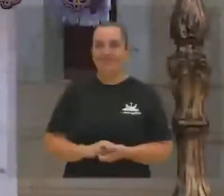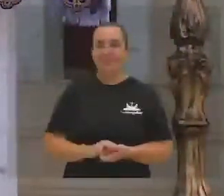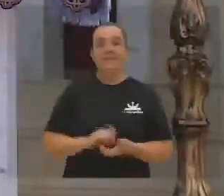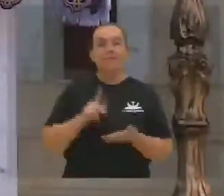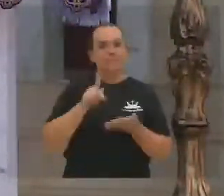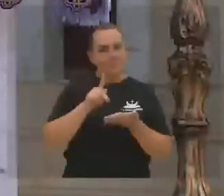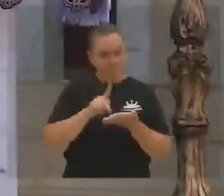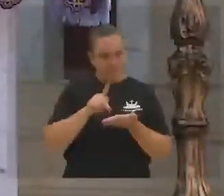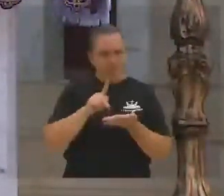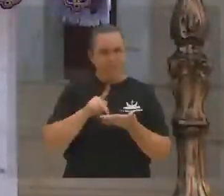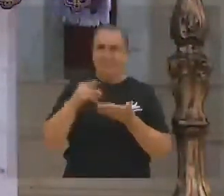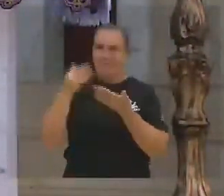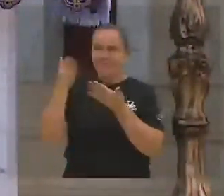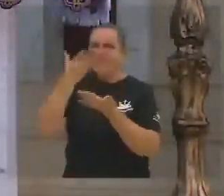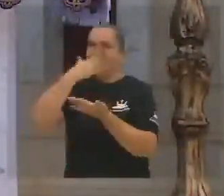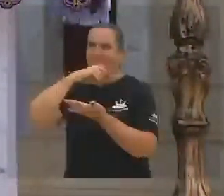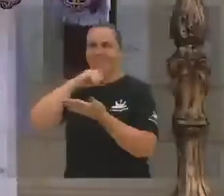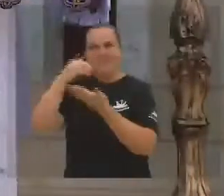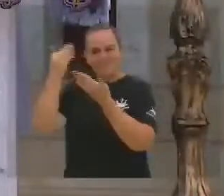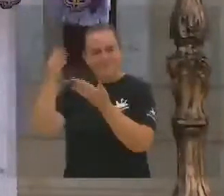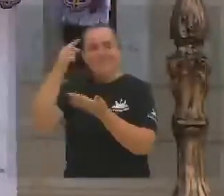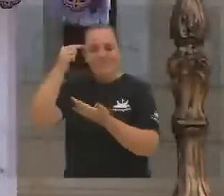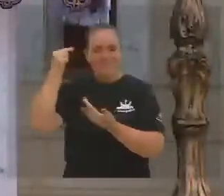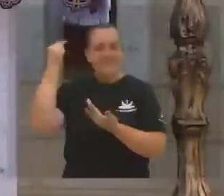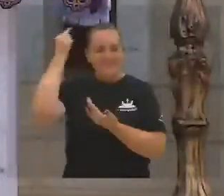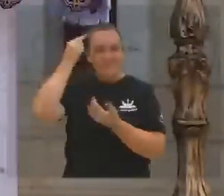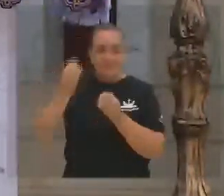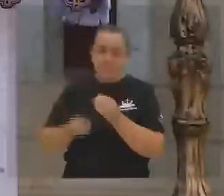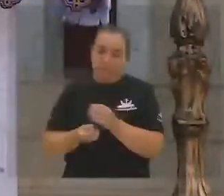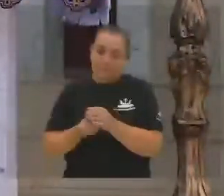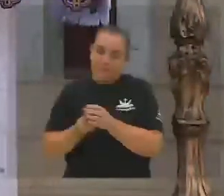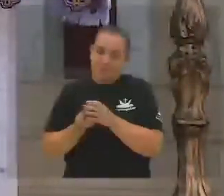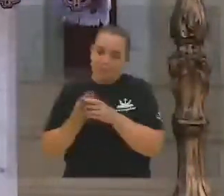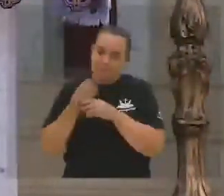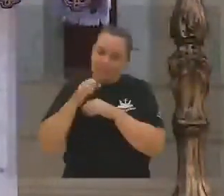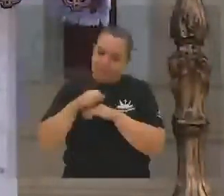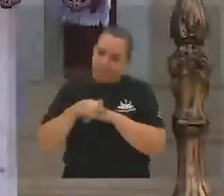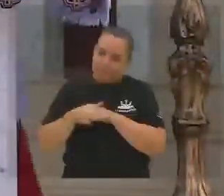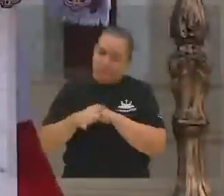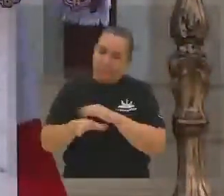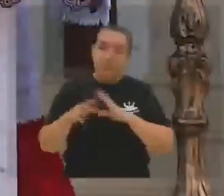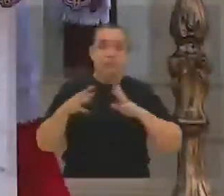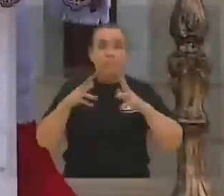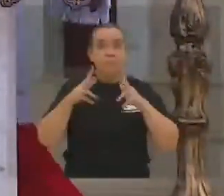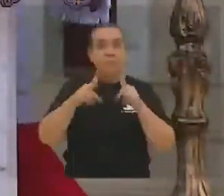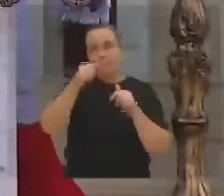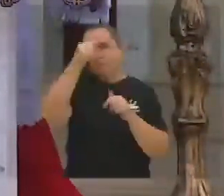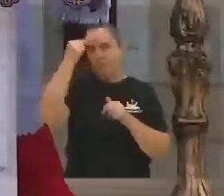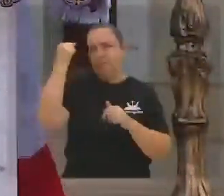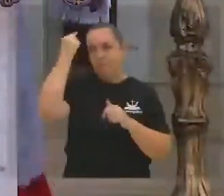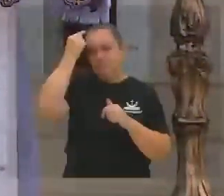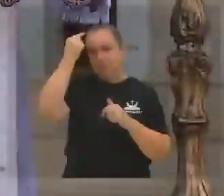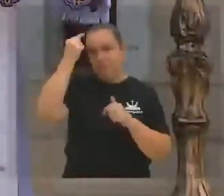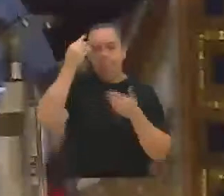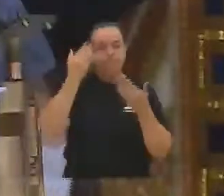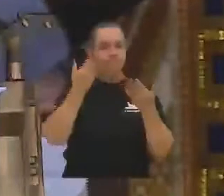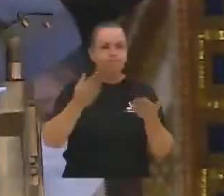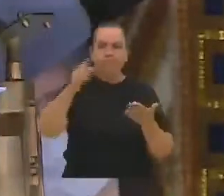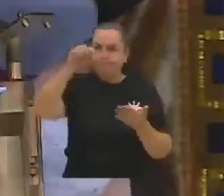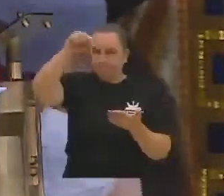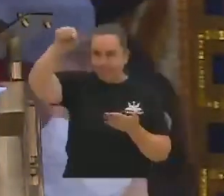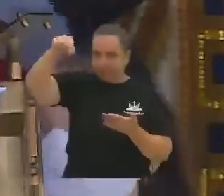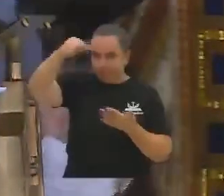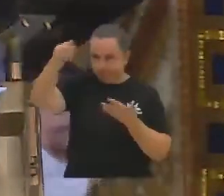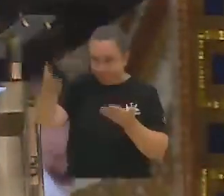Na verdade, ó Pai, vós sois santo e fonte de toda santidade. Santificai,